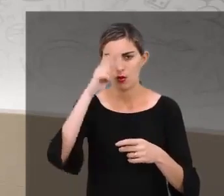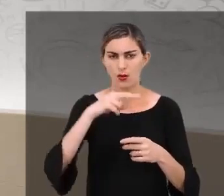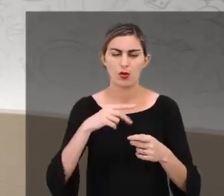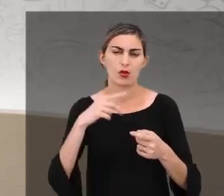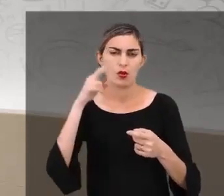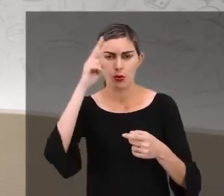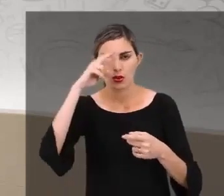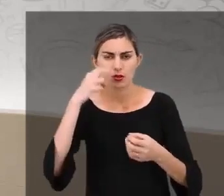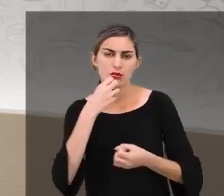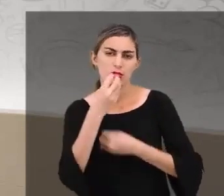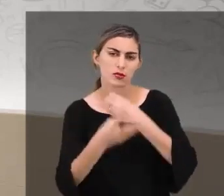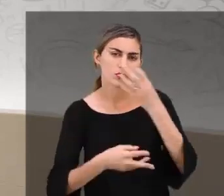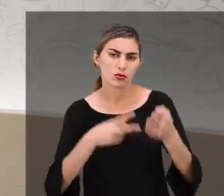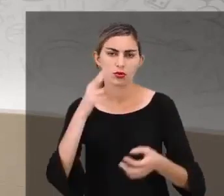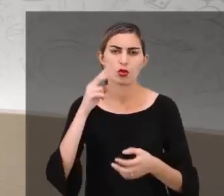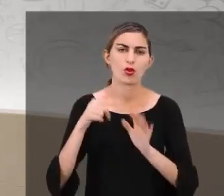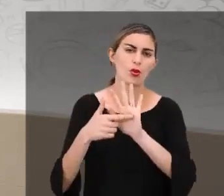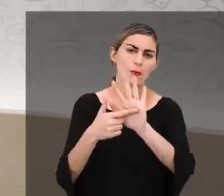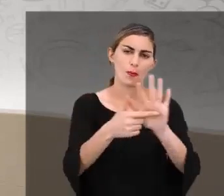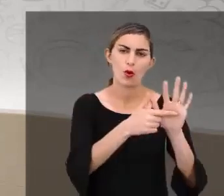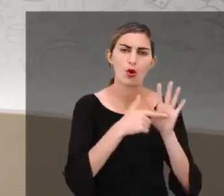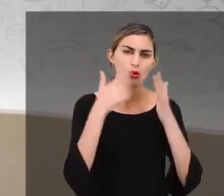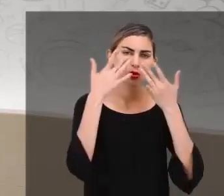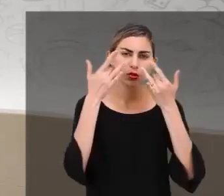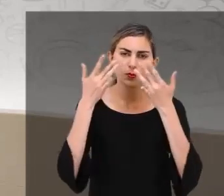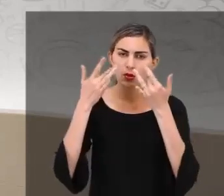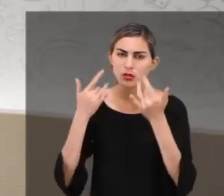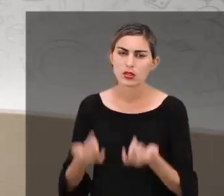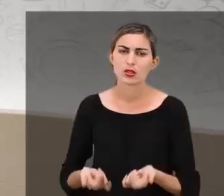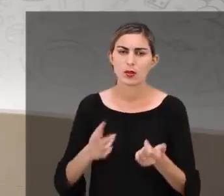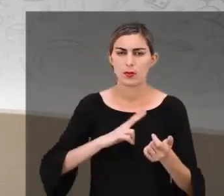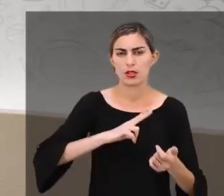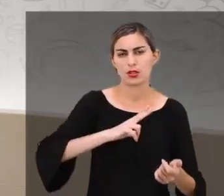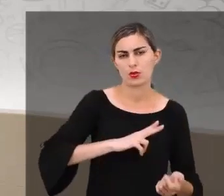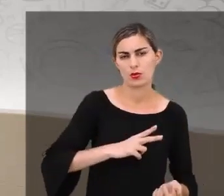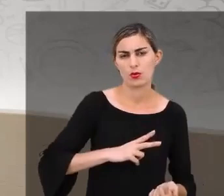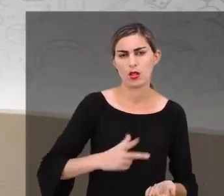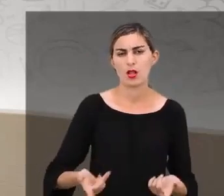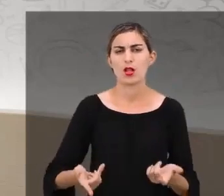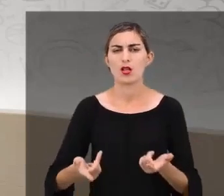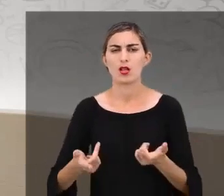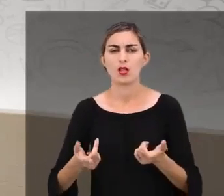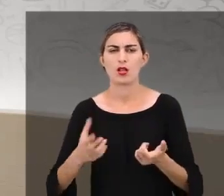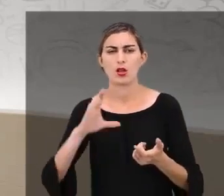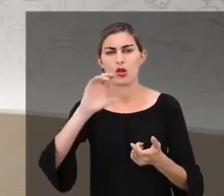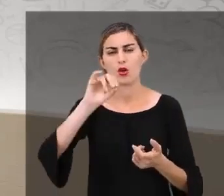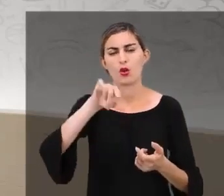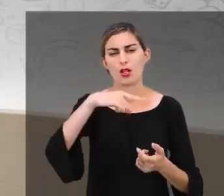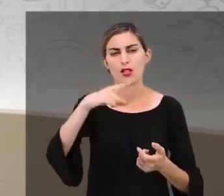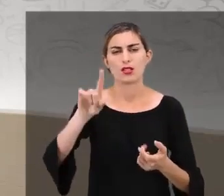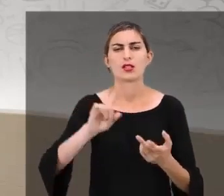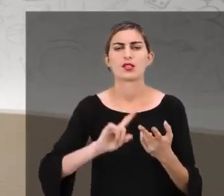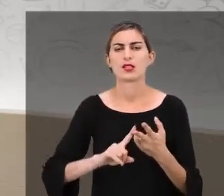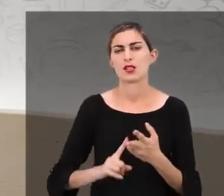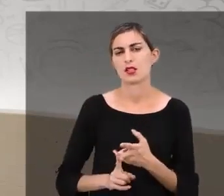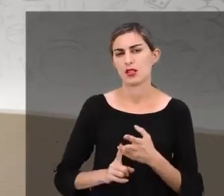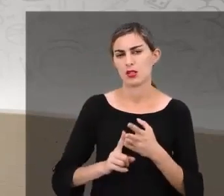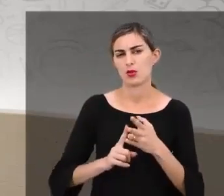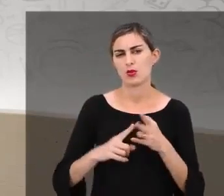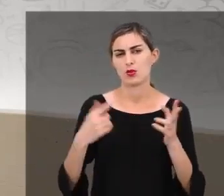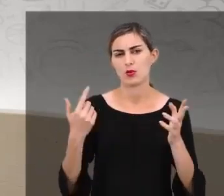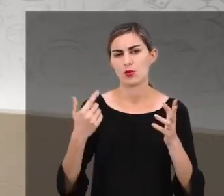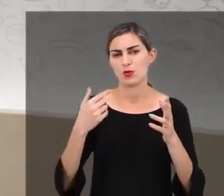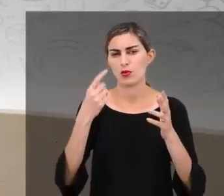contação de história, as mostras e exposições, coleções particulares, por exemplo, pessoas têm coleções de filatelia, de selos,